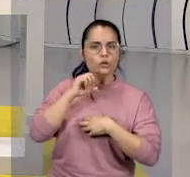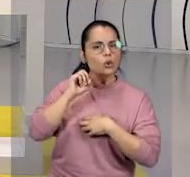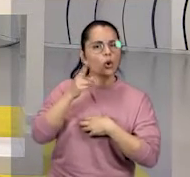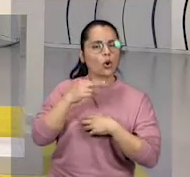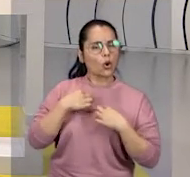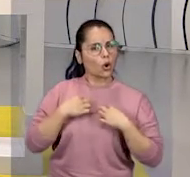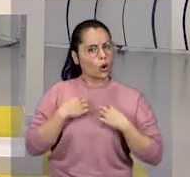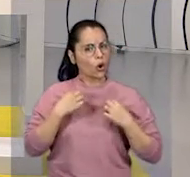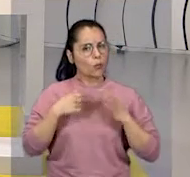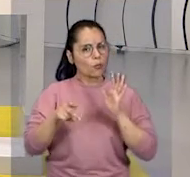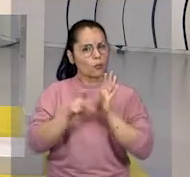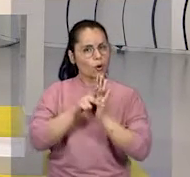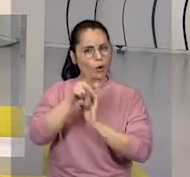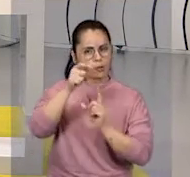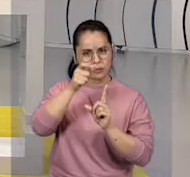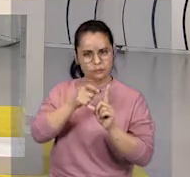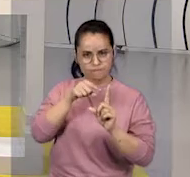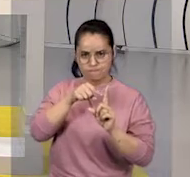do personagem.